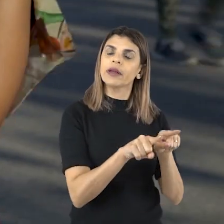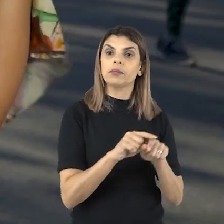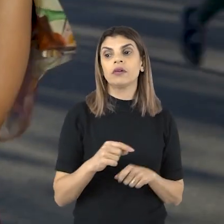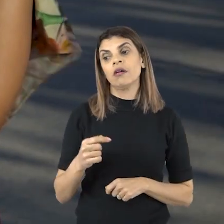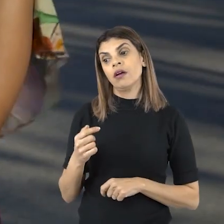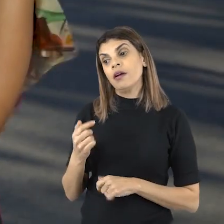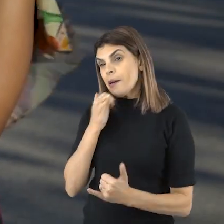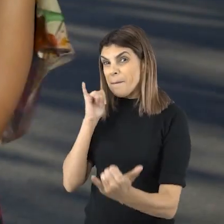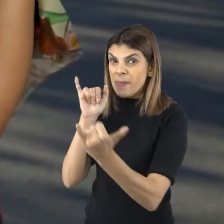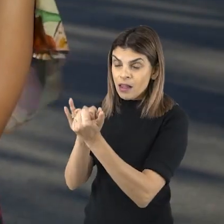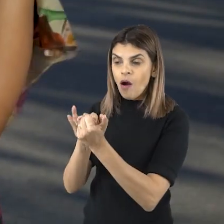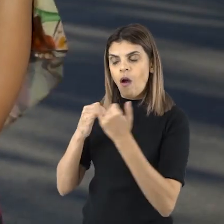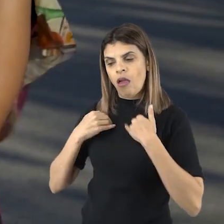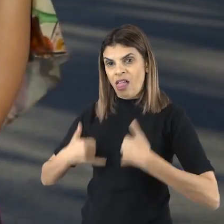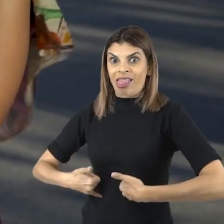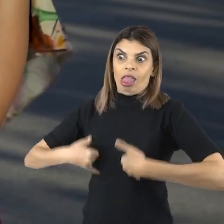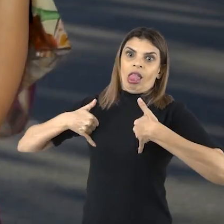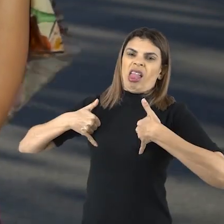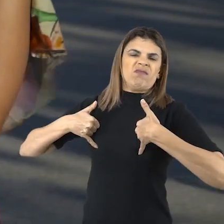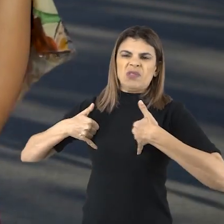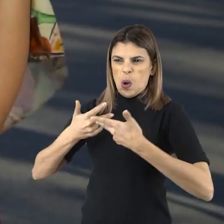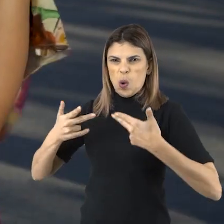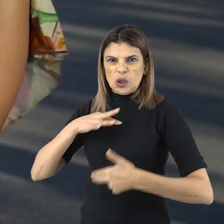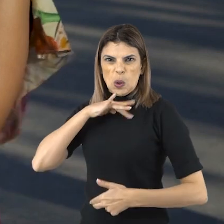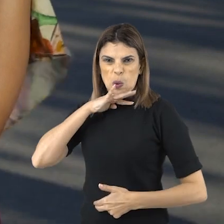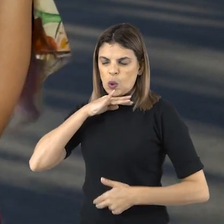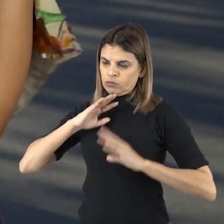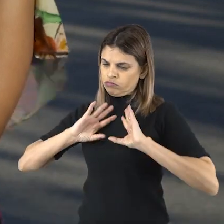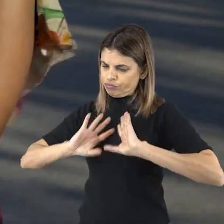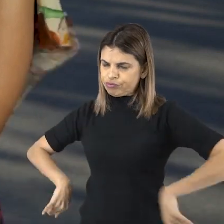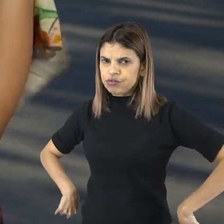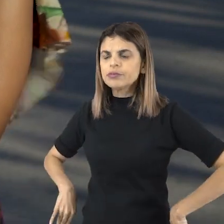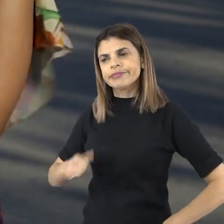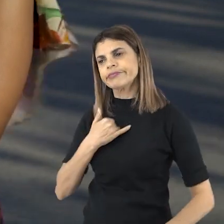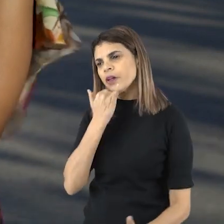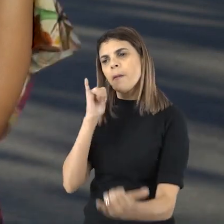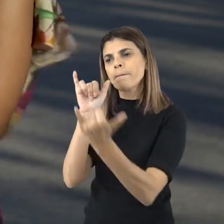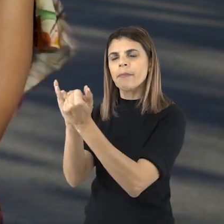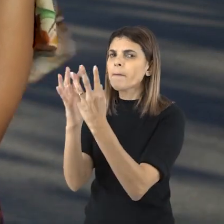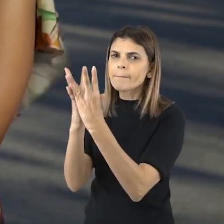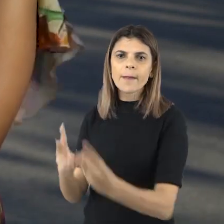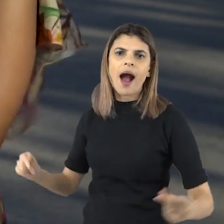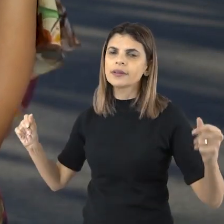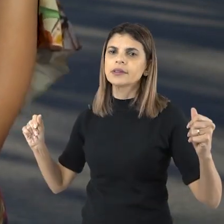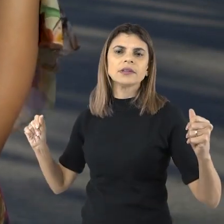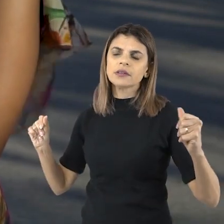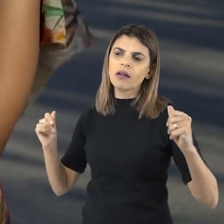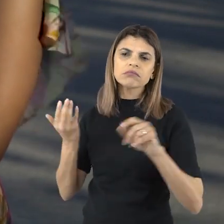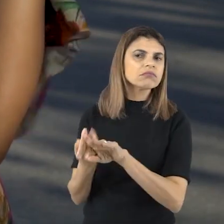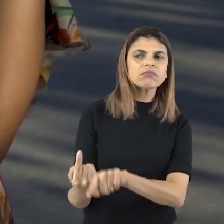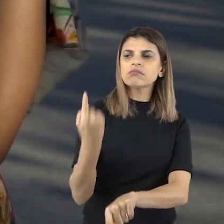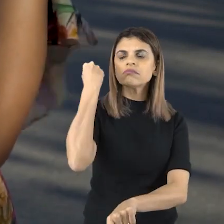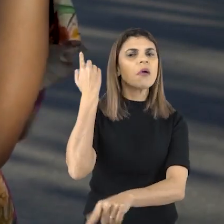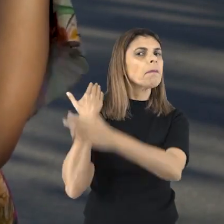você abrir mão de orgulho, abrir mão de sentimentos ruins e simplesmente deixar passar.